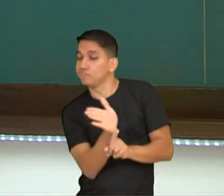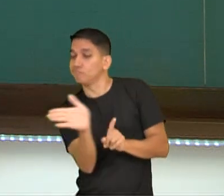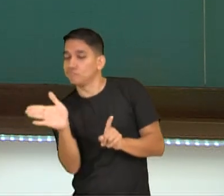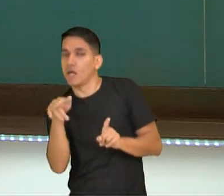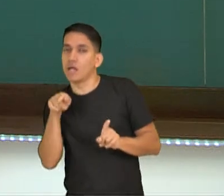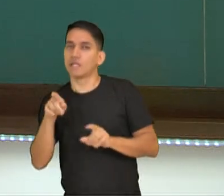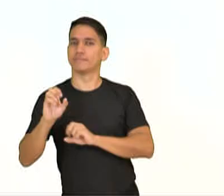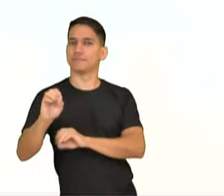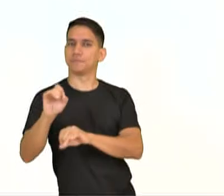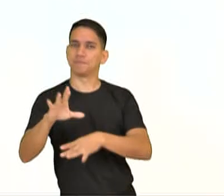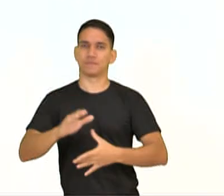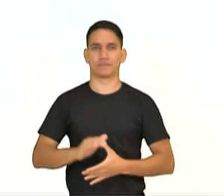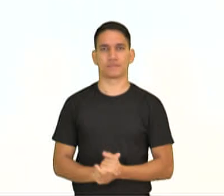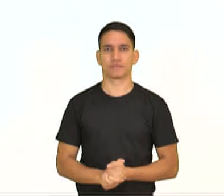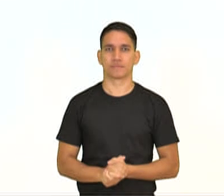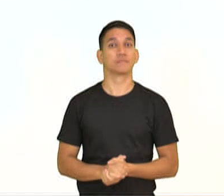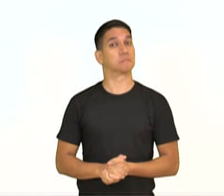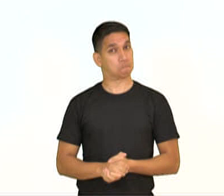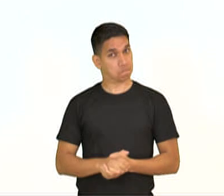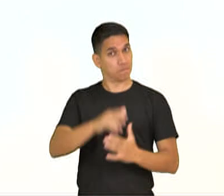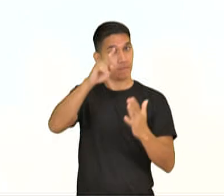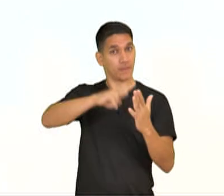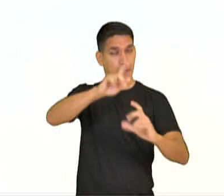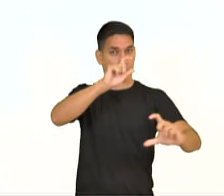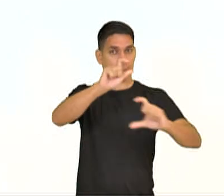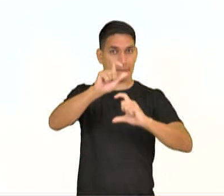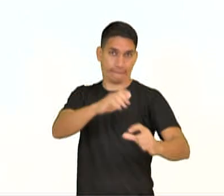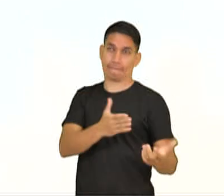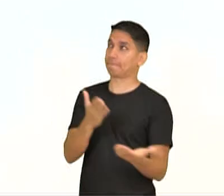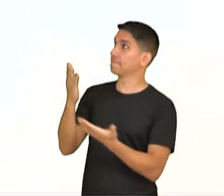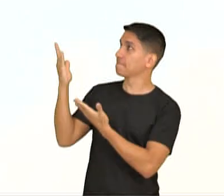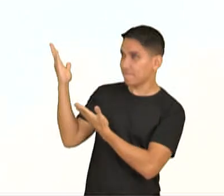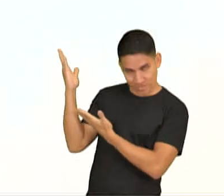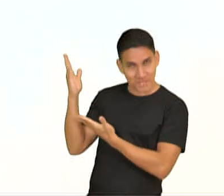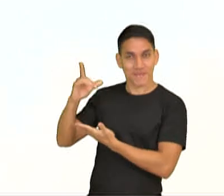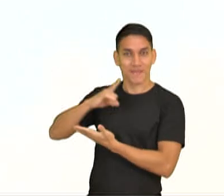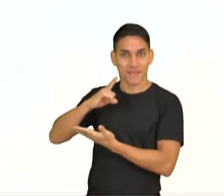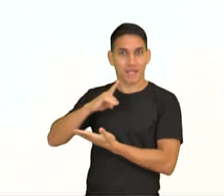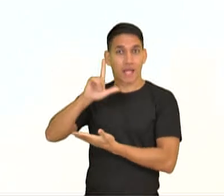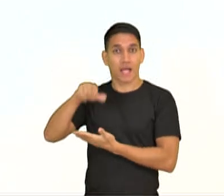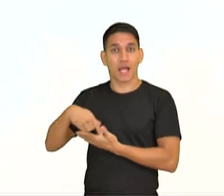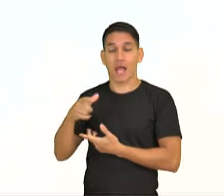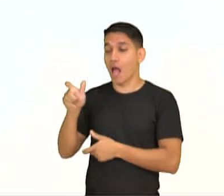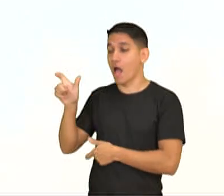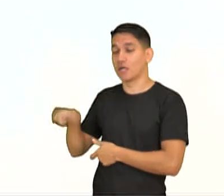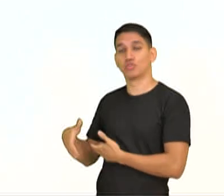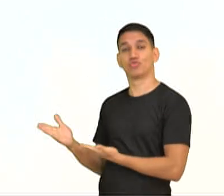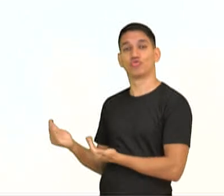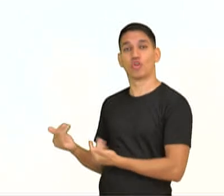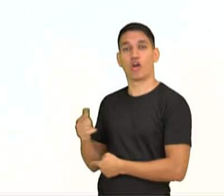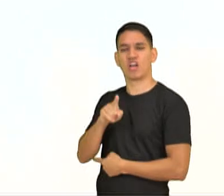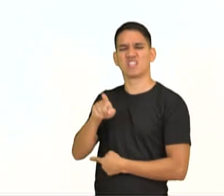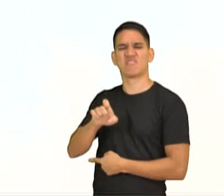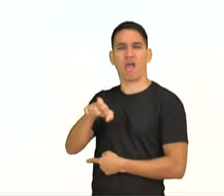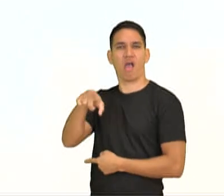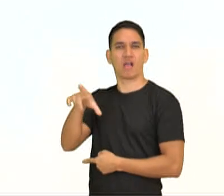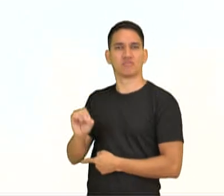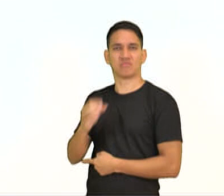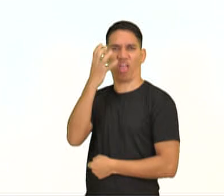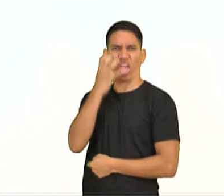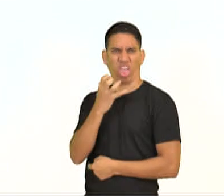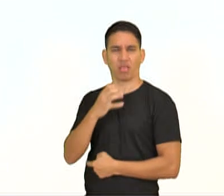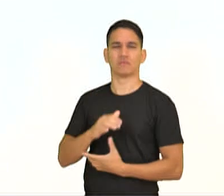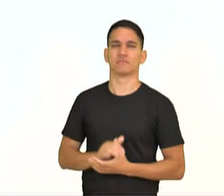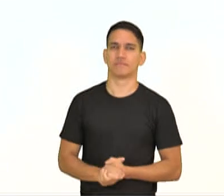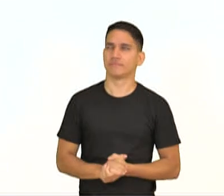pedagógico. Então, vamos à leitura aqui, Vamos ler uma história em quadrinhos de Zezo, o menino mais mal-humorado do mundo.